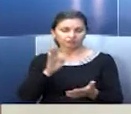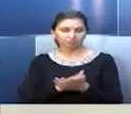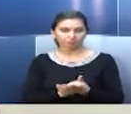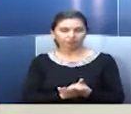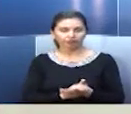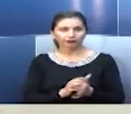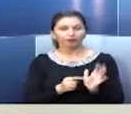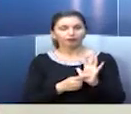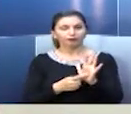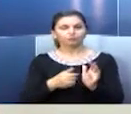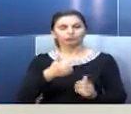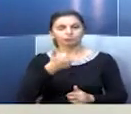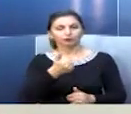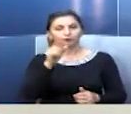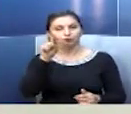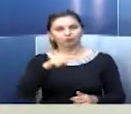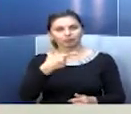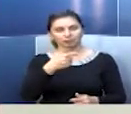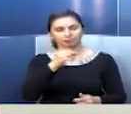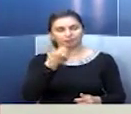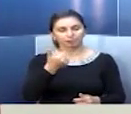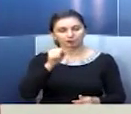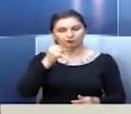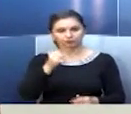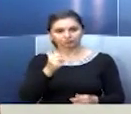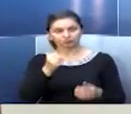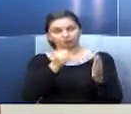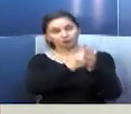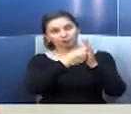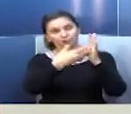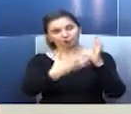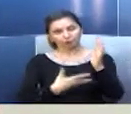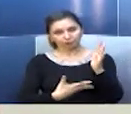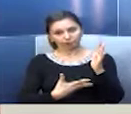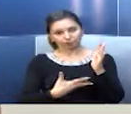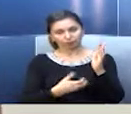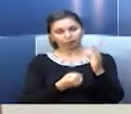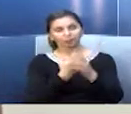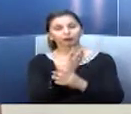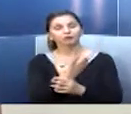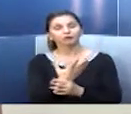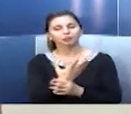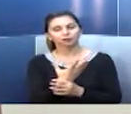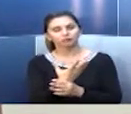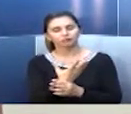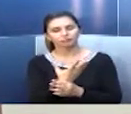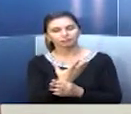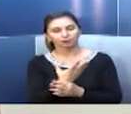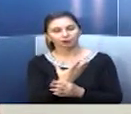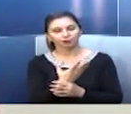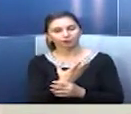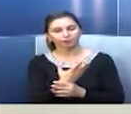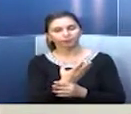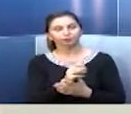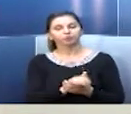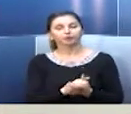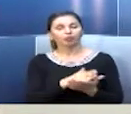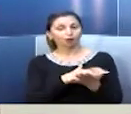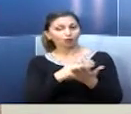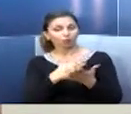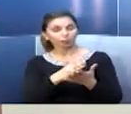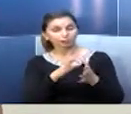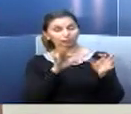número 1/2018. Dispõe sobre a criação e a implantação